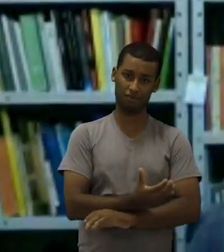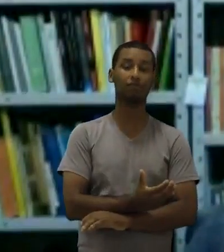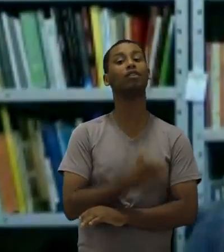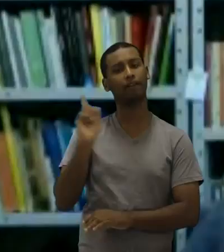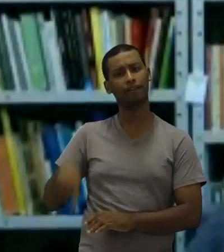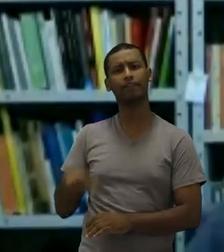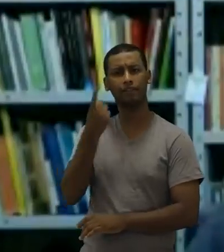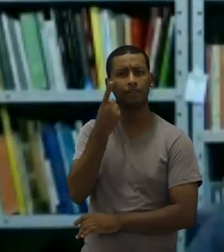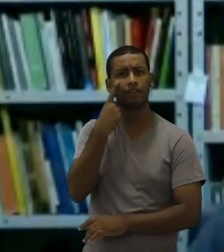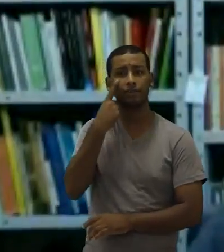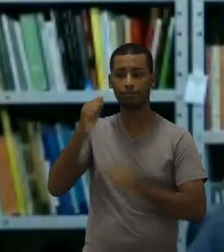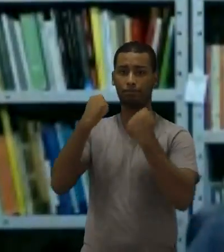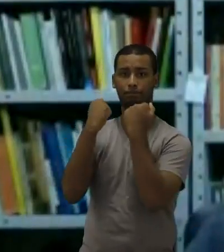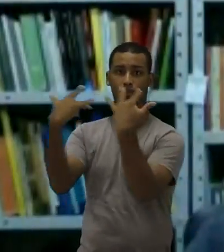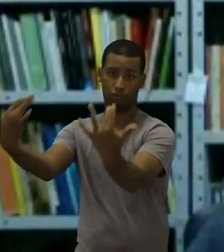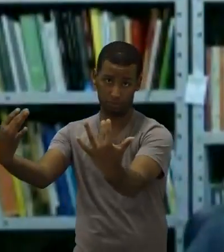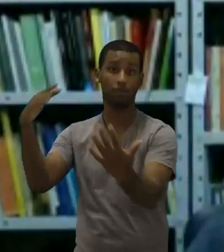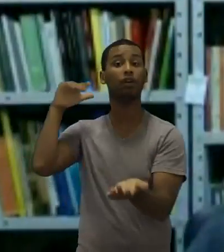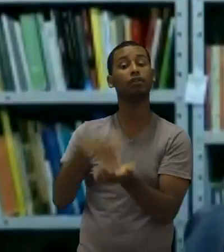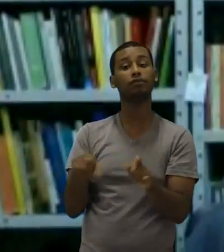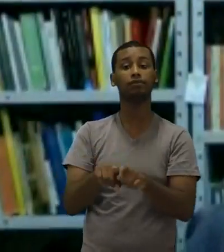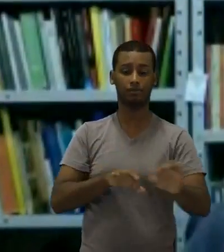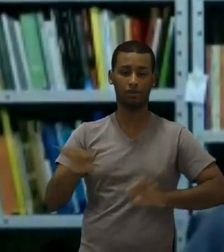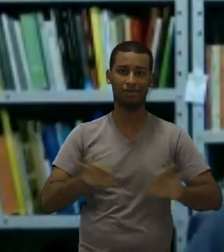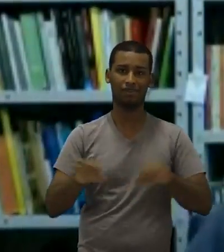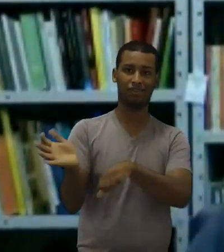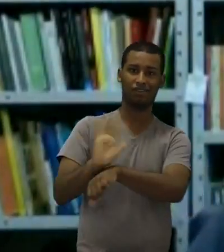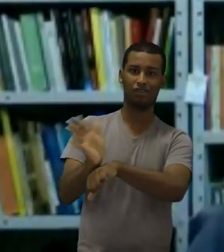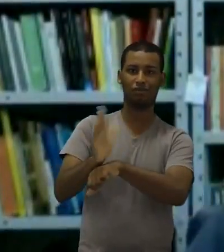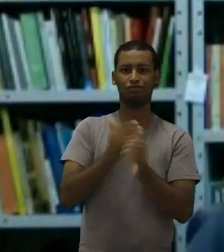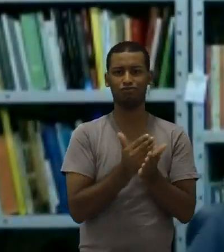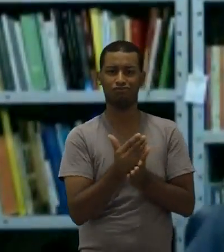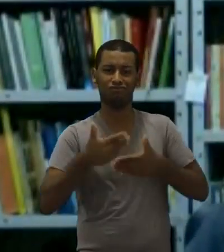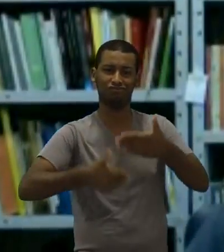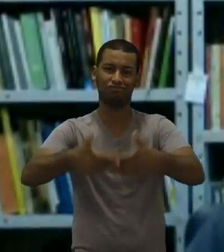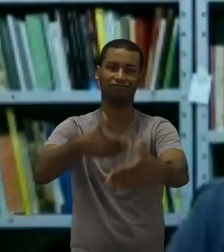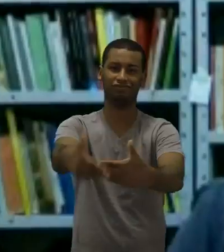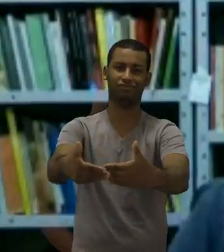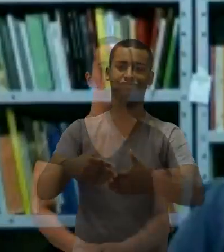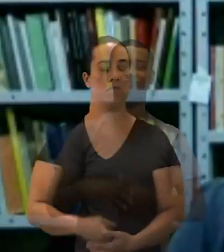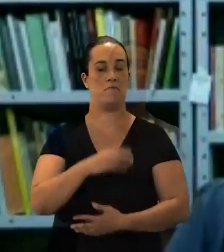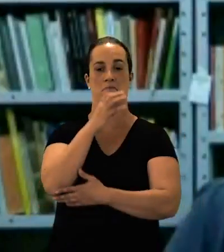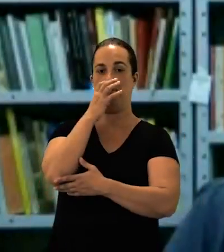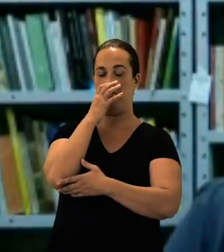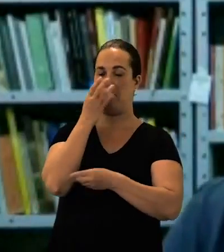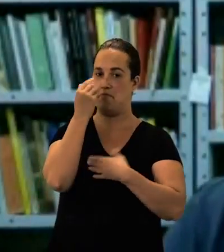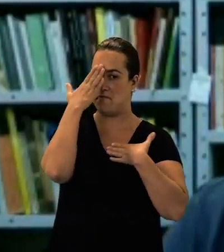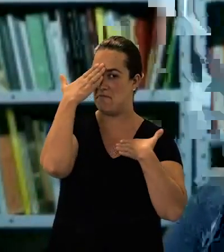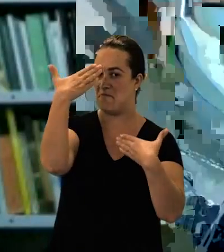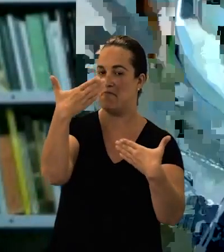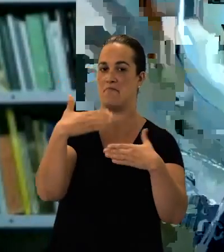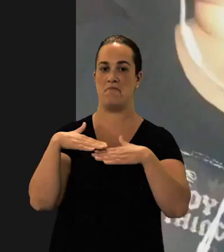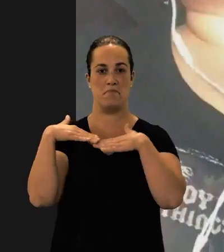completas, desde identificar o público até preparar os vídeos desde o início.